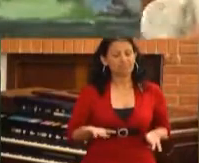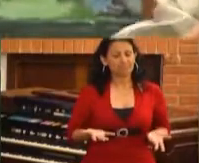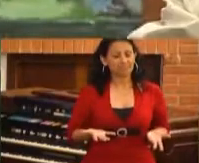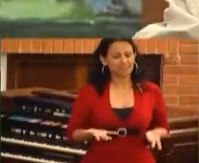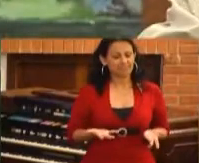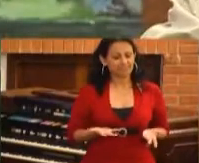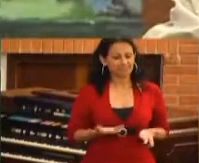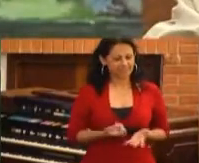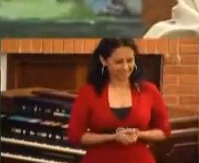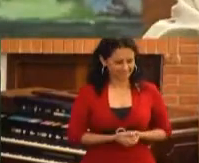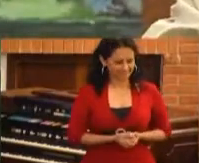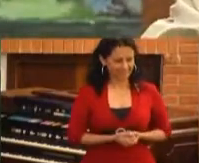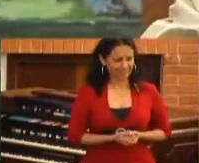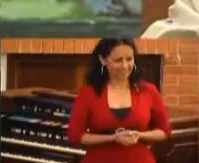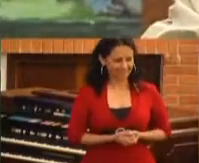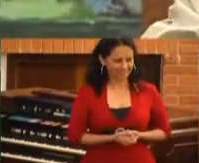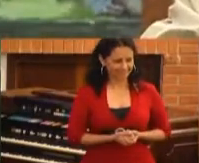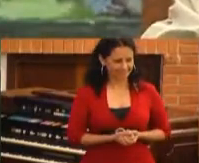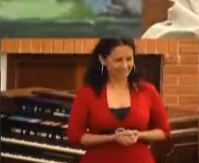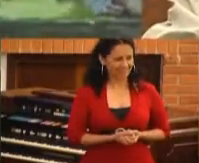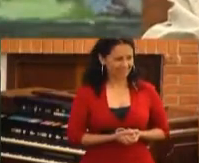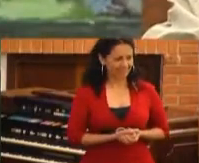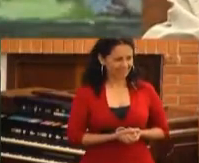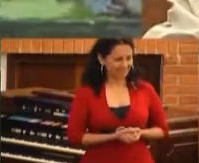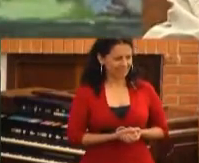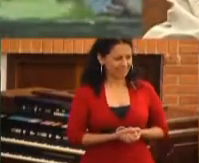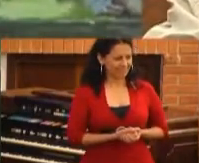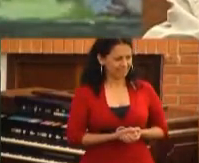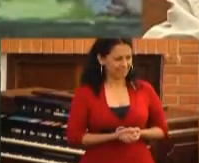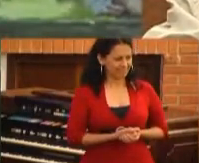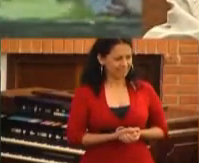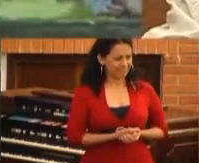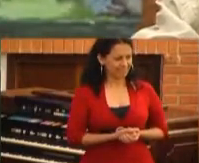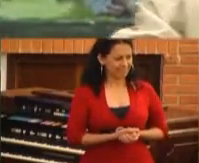32. Oxente, perdeu a conta?